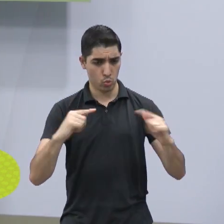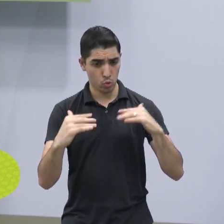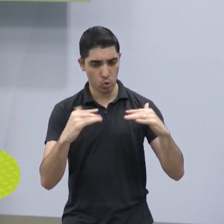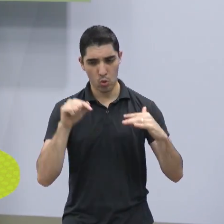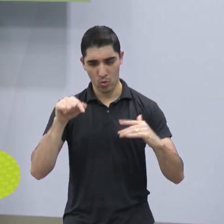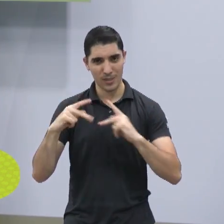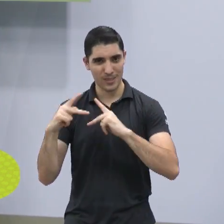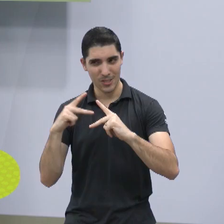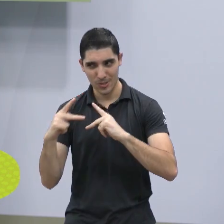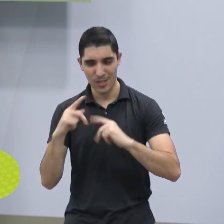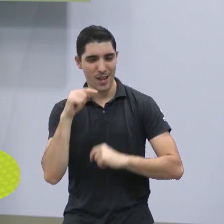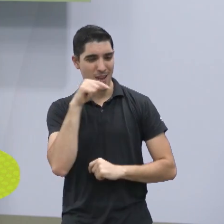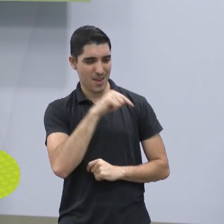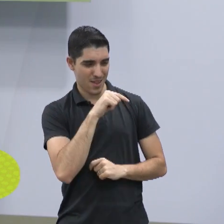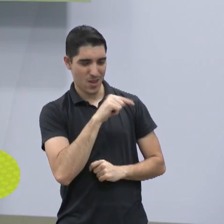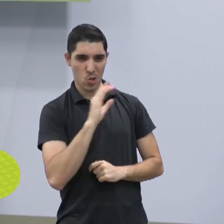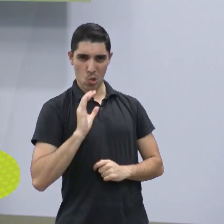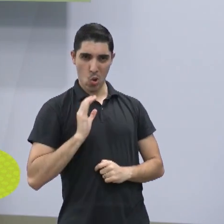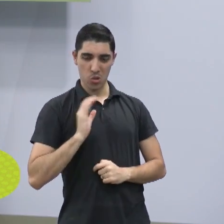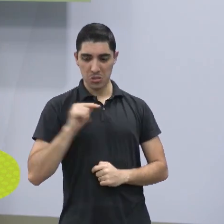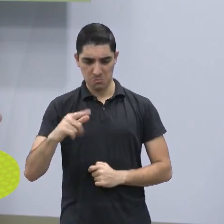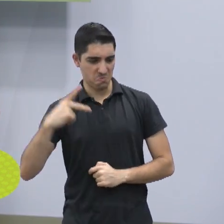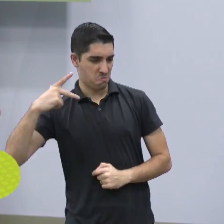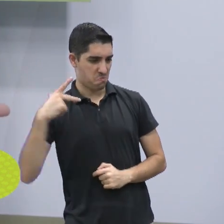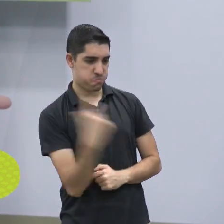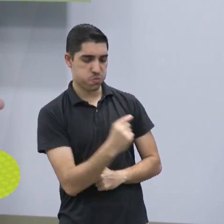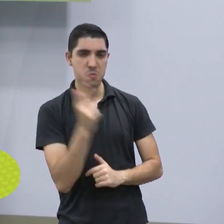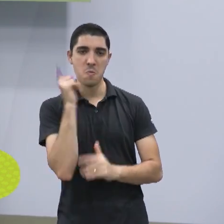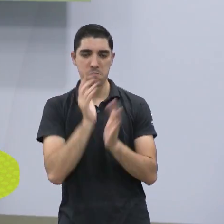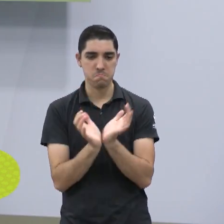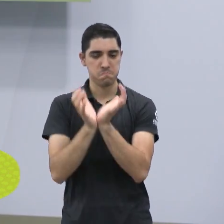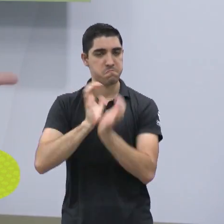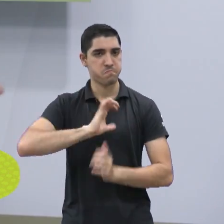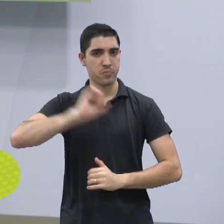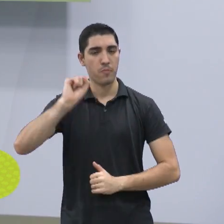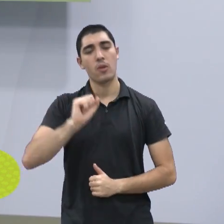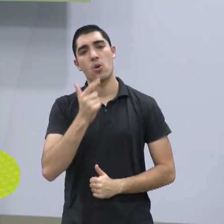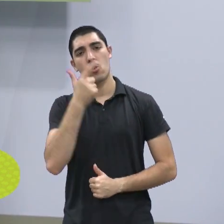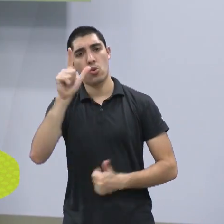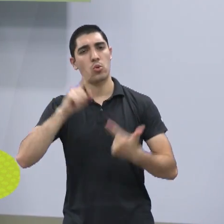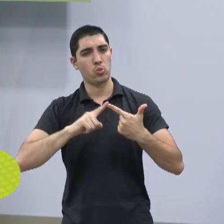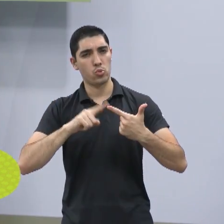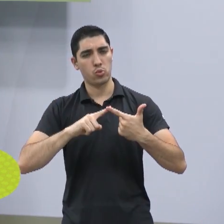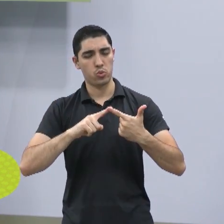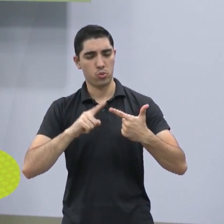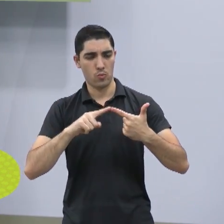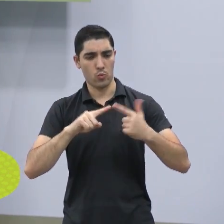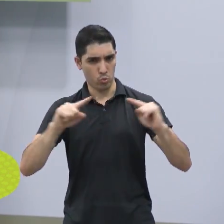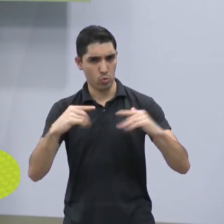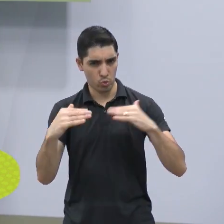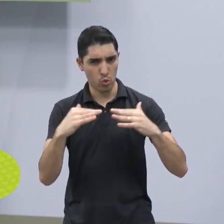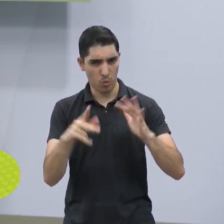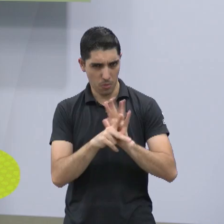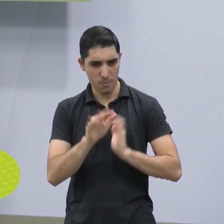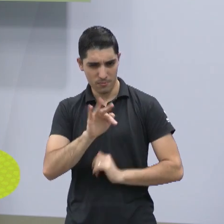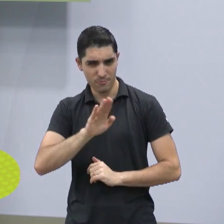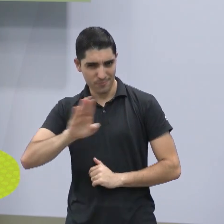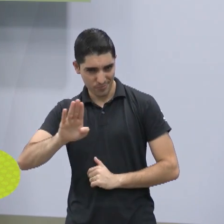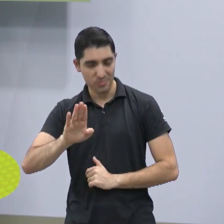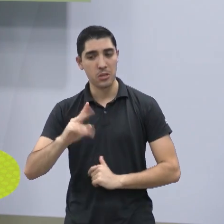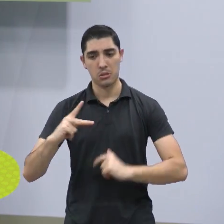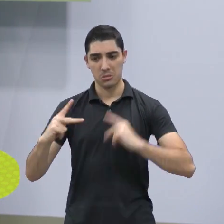campeão dentro do tênis clube. A gente fez o jogo contra o Marreco, né, o jogo da ida no primeiro turno. O São José foi muito